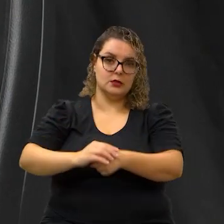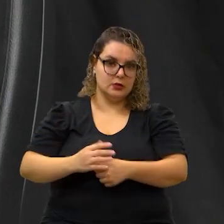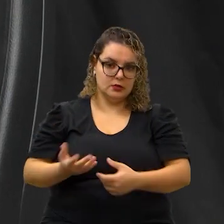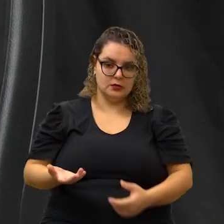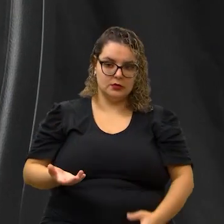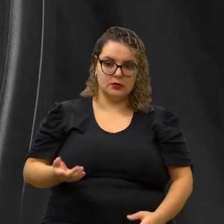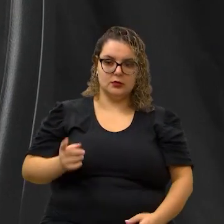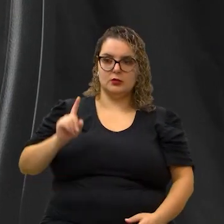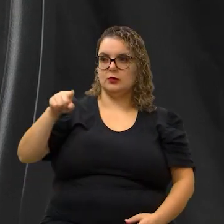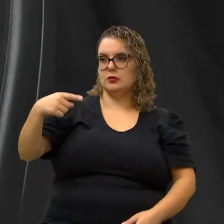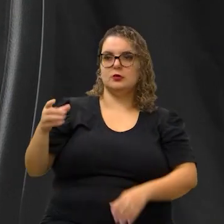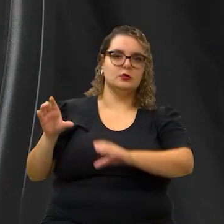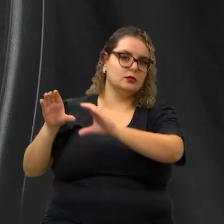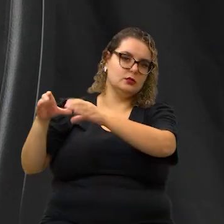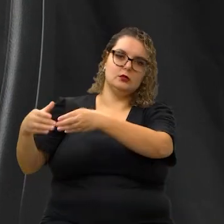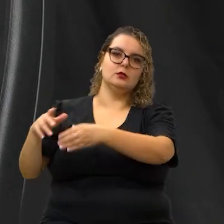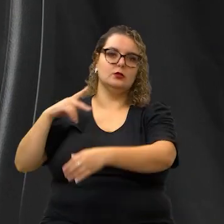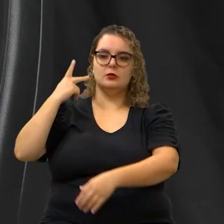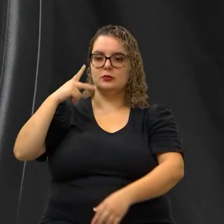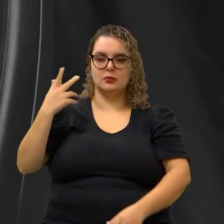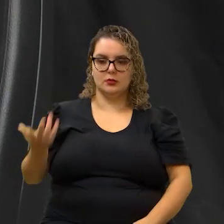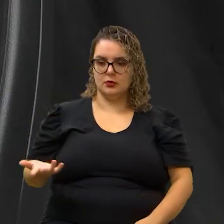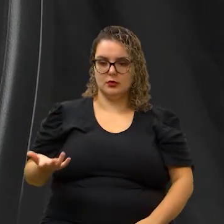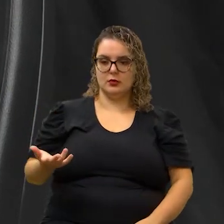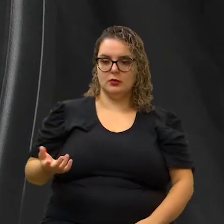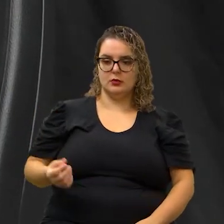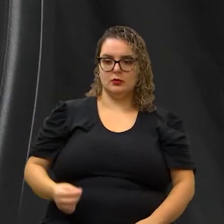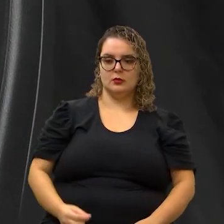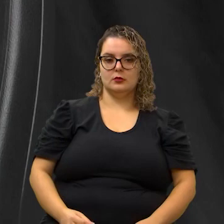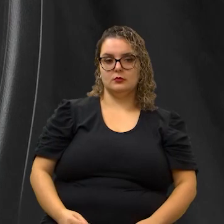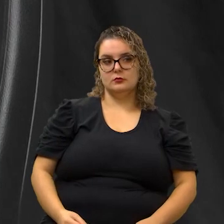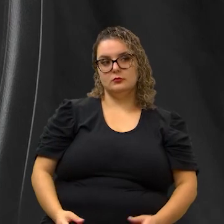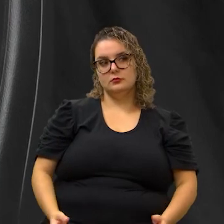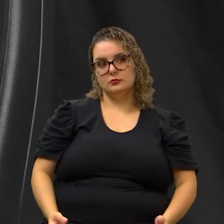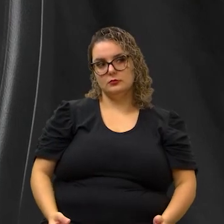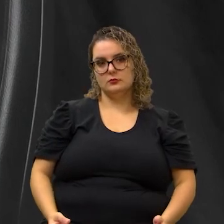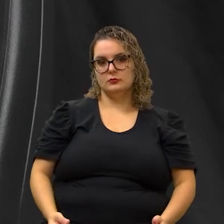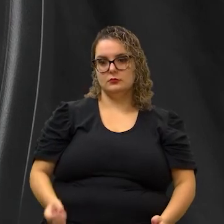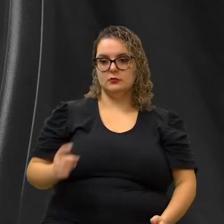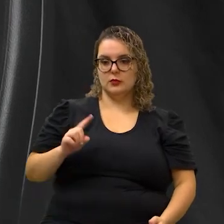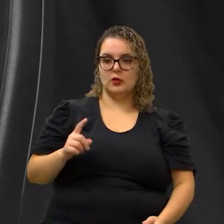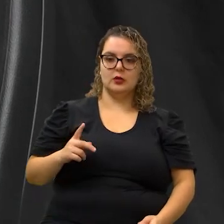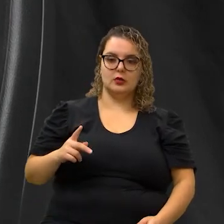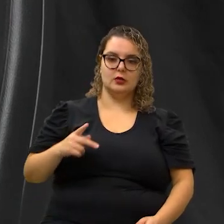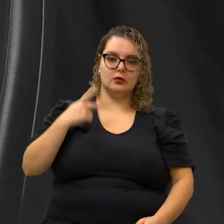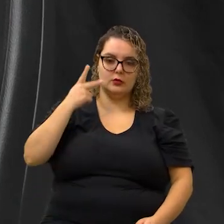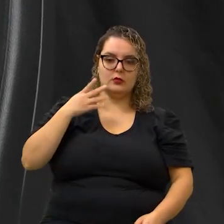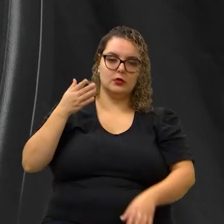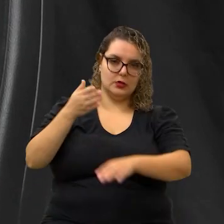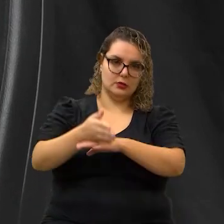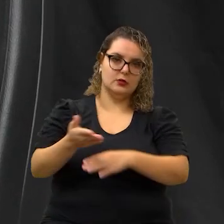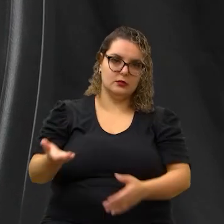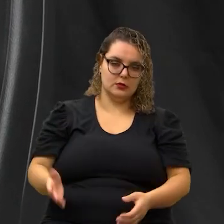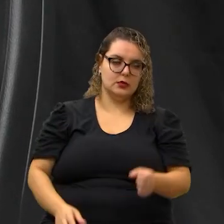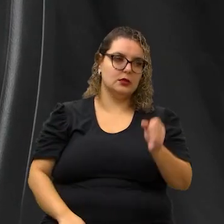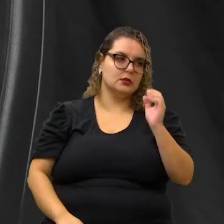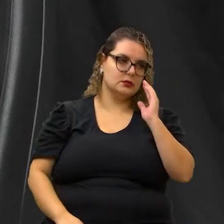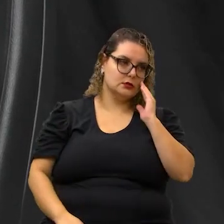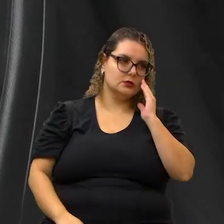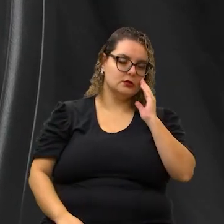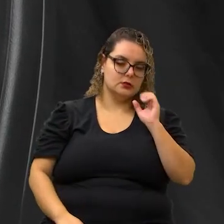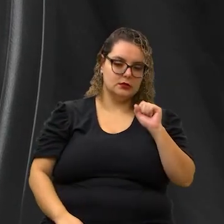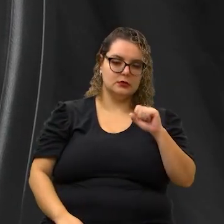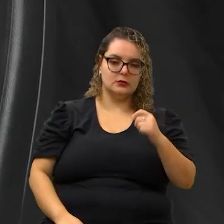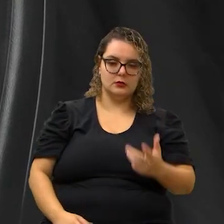identificar quando essa pressão é de um outro grupo político que necessariamente não é o que o vereador participa,